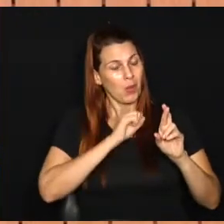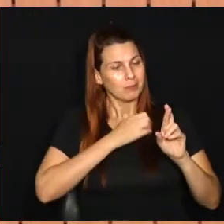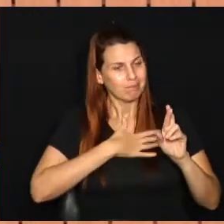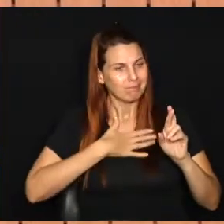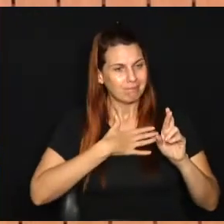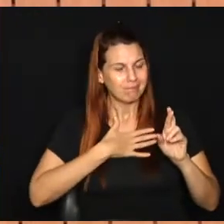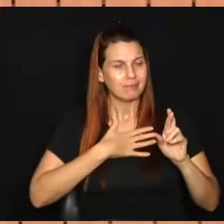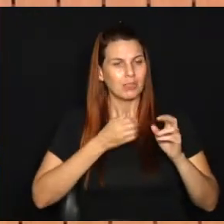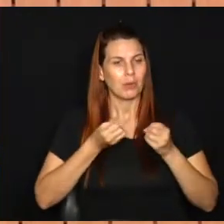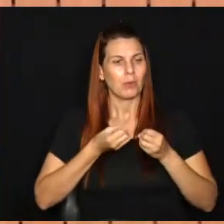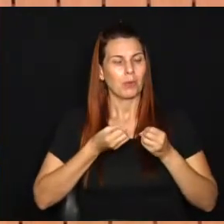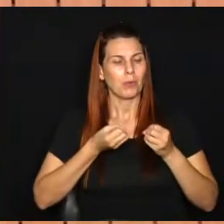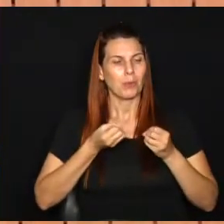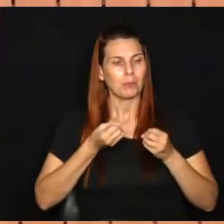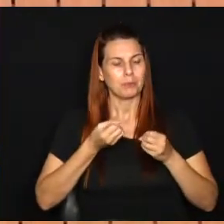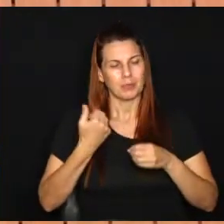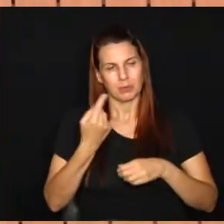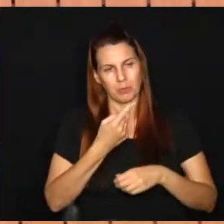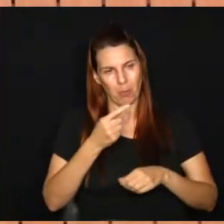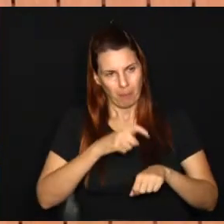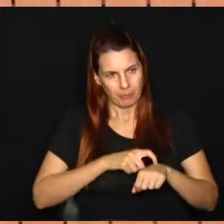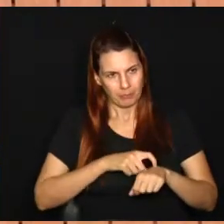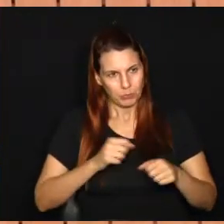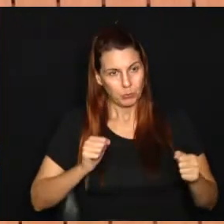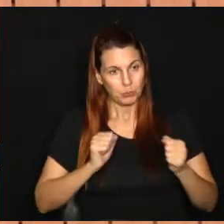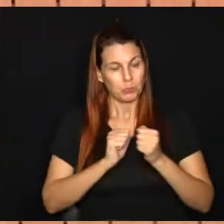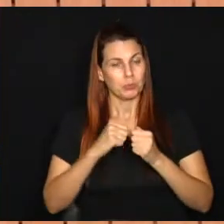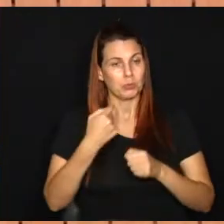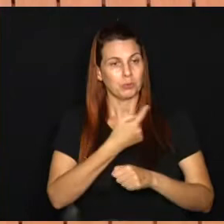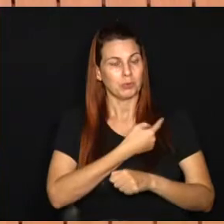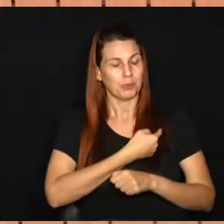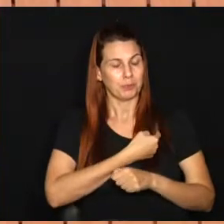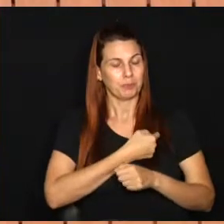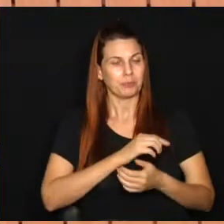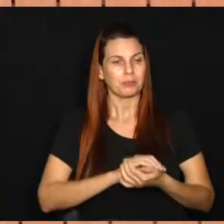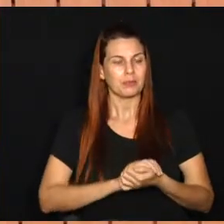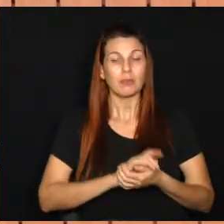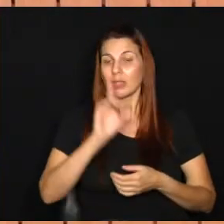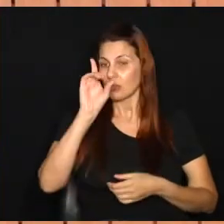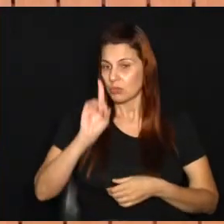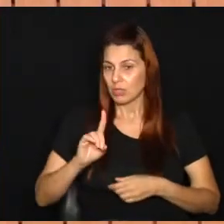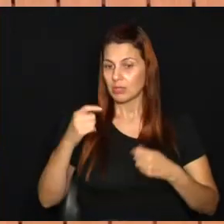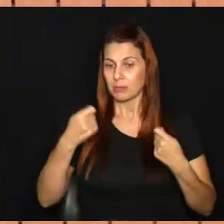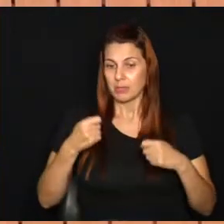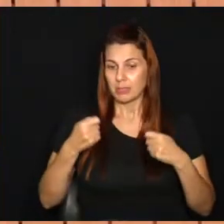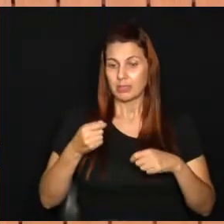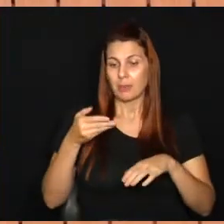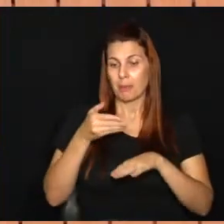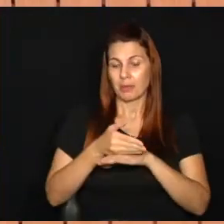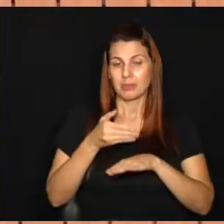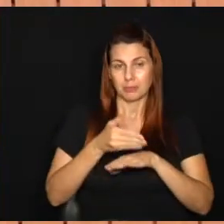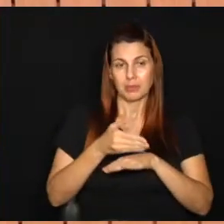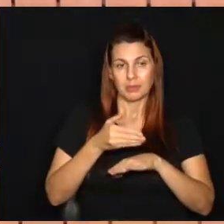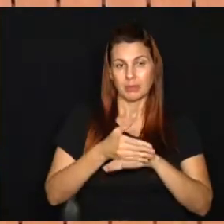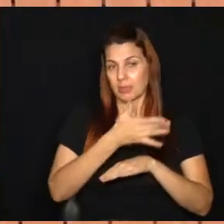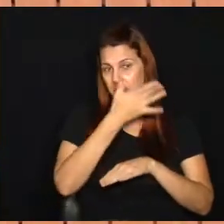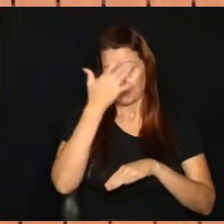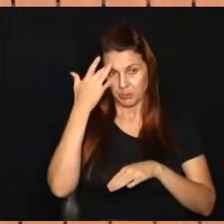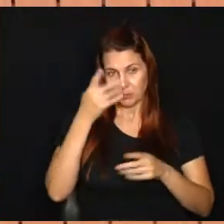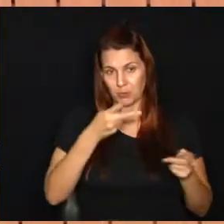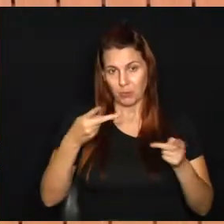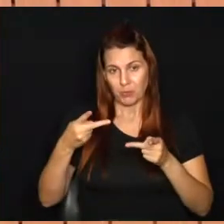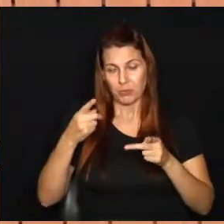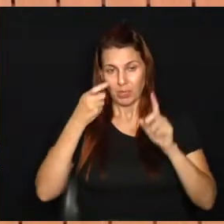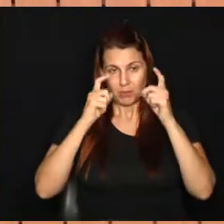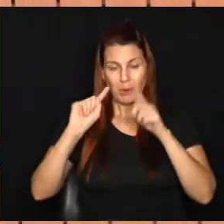aí desse momento com a gente. E para garantir direitos é necessária a participação popular. Então fica o convite para a próxima reunião. Fica